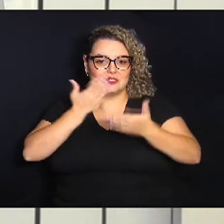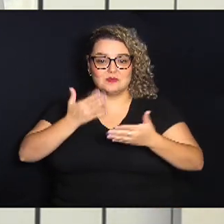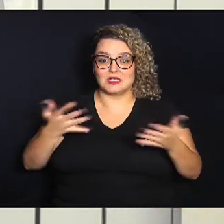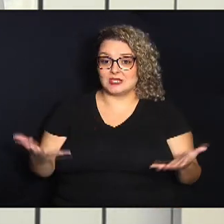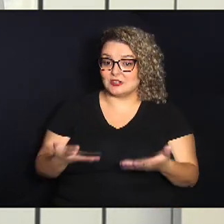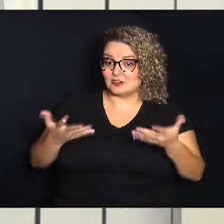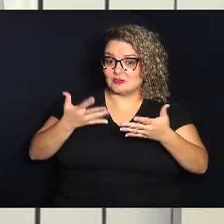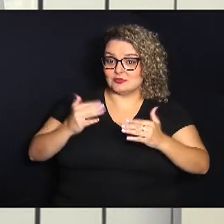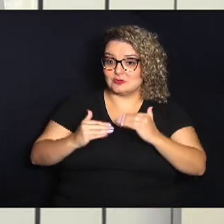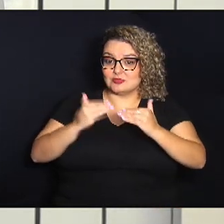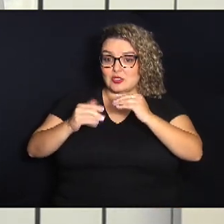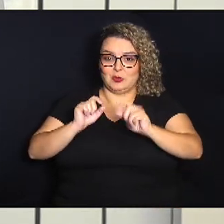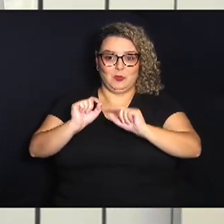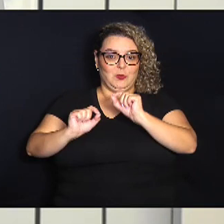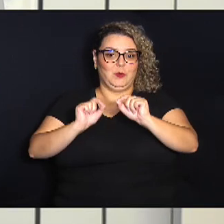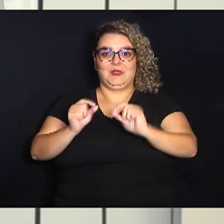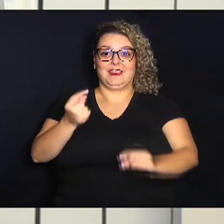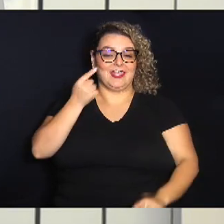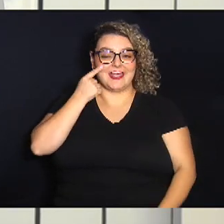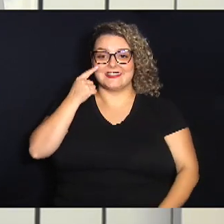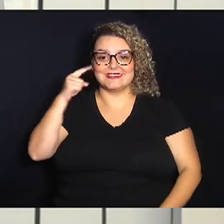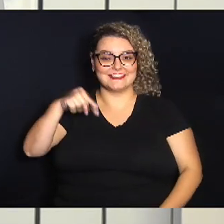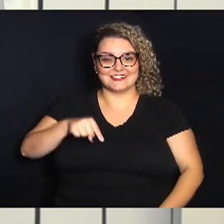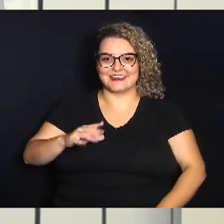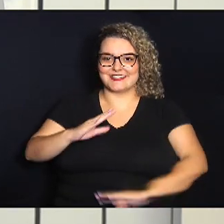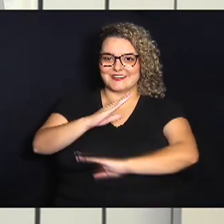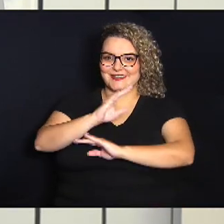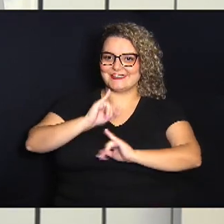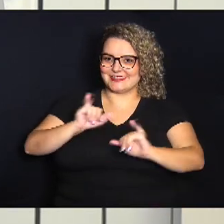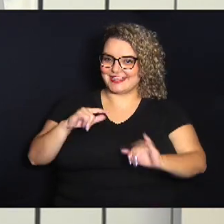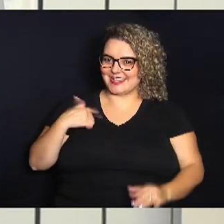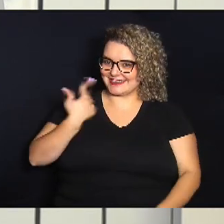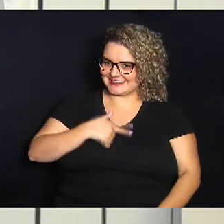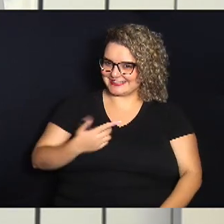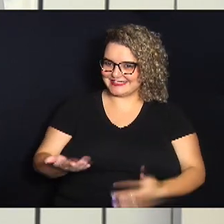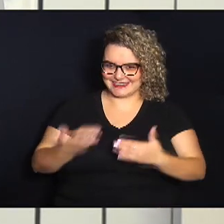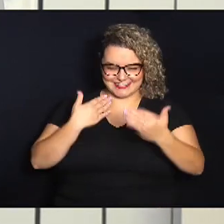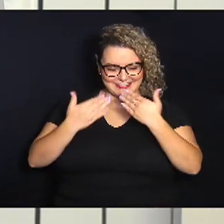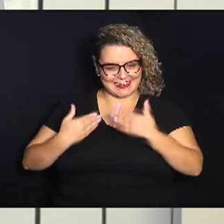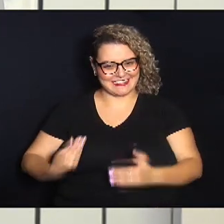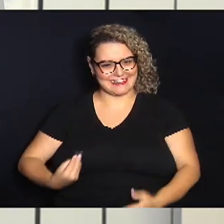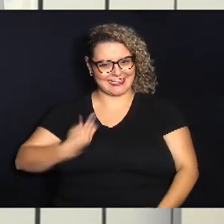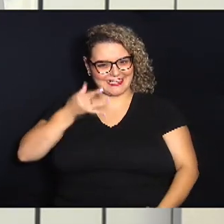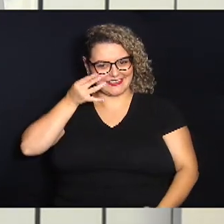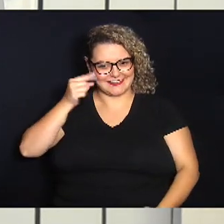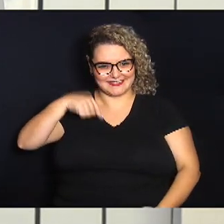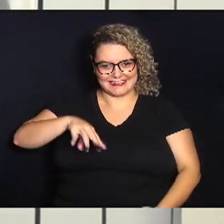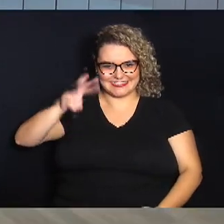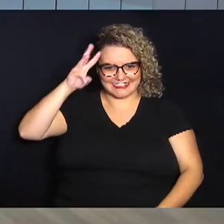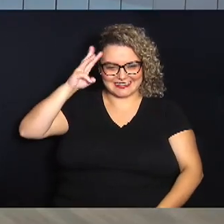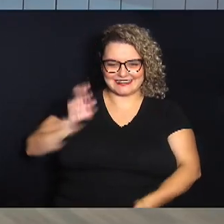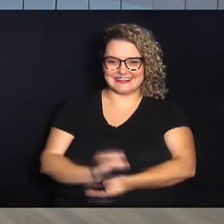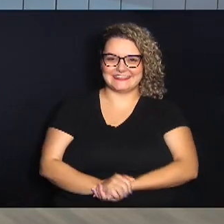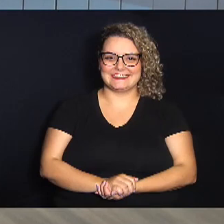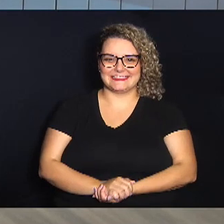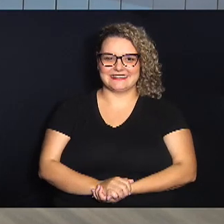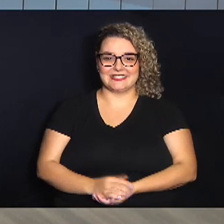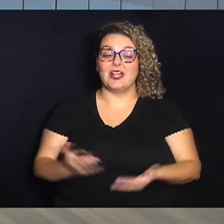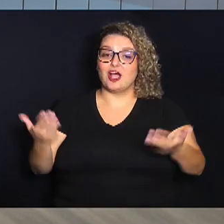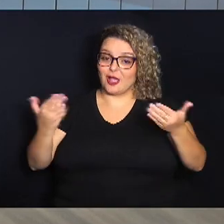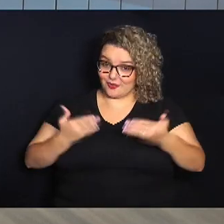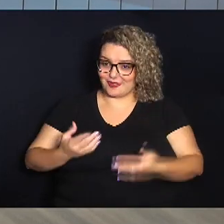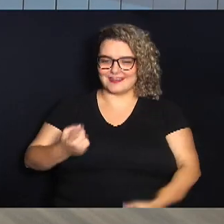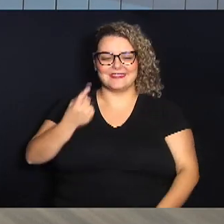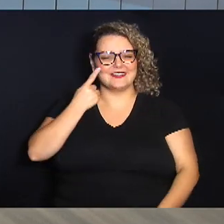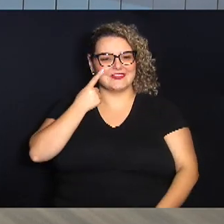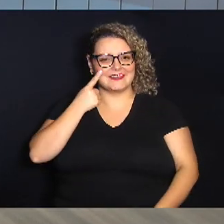uma crítica construtiva, o que você quer assistir aqui no nosso telejornal, que a gente conversa ao vivo. Confira a